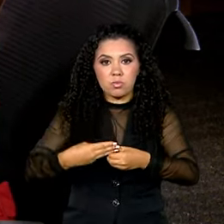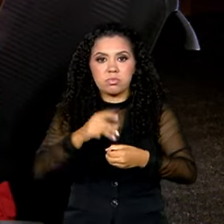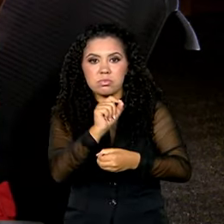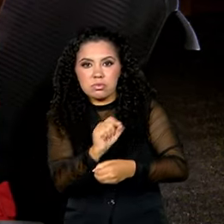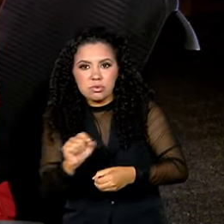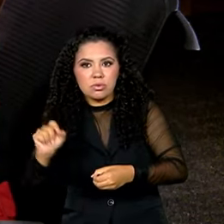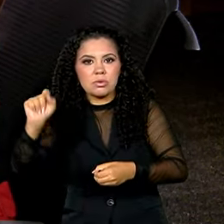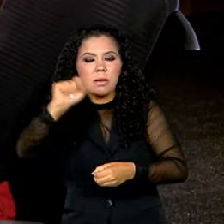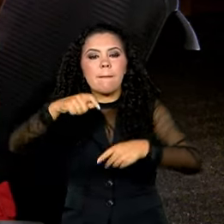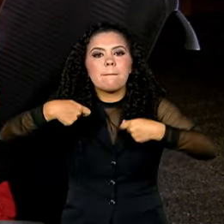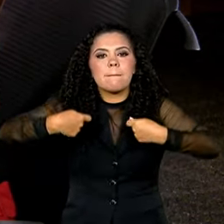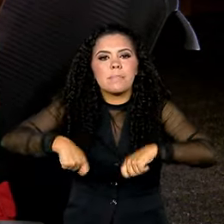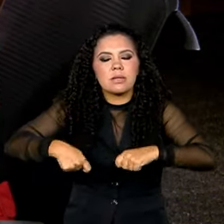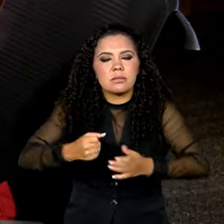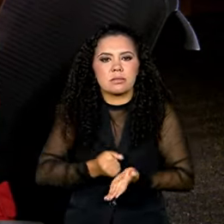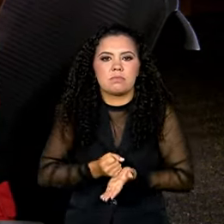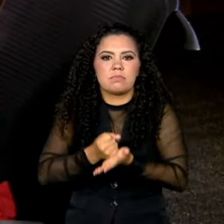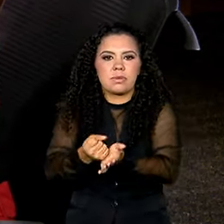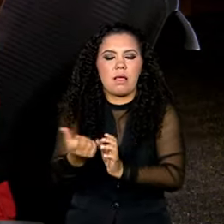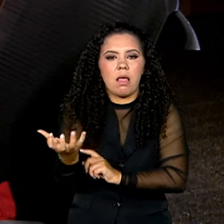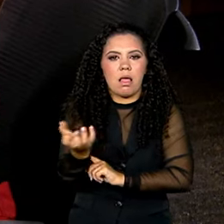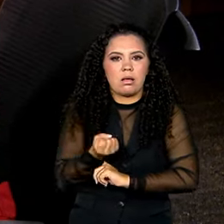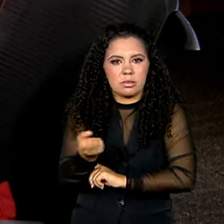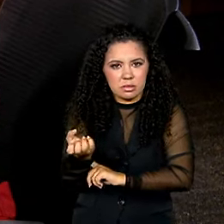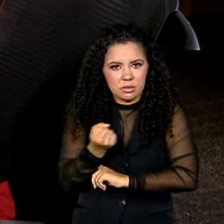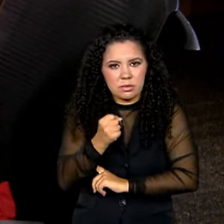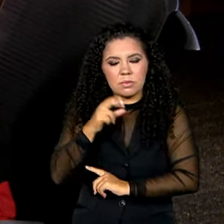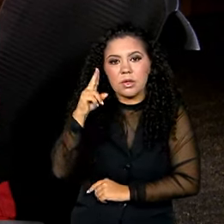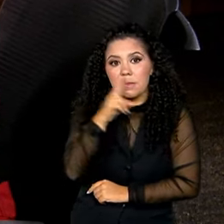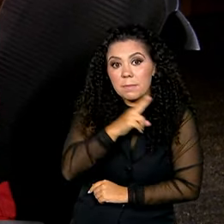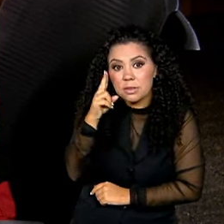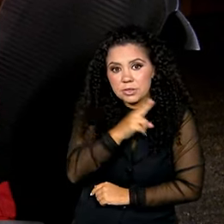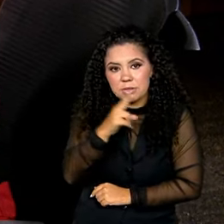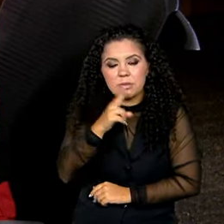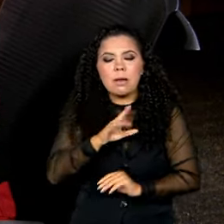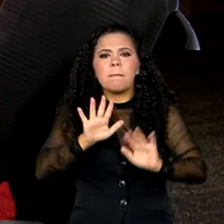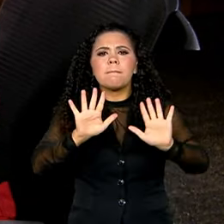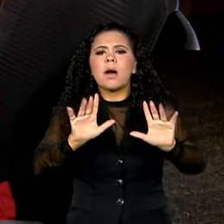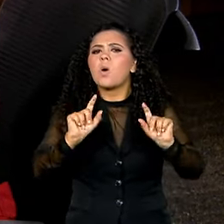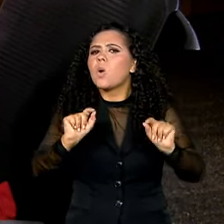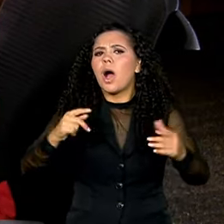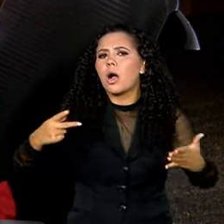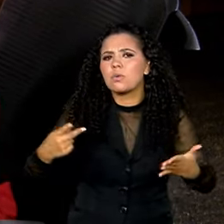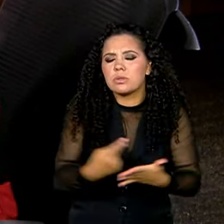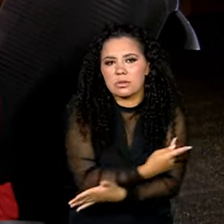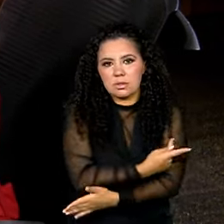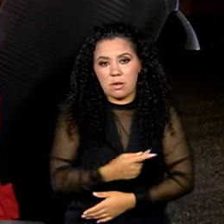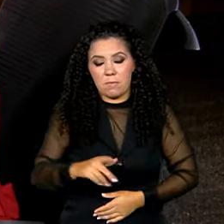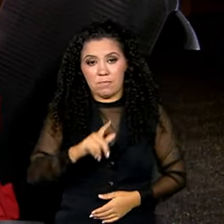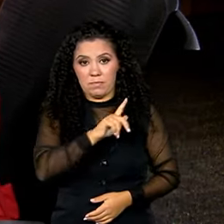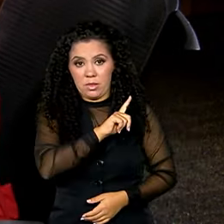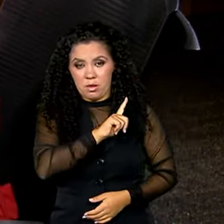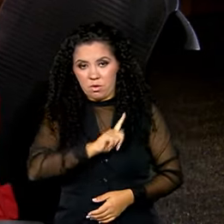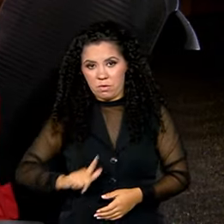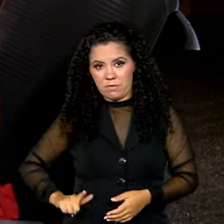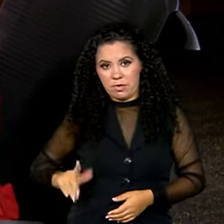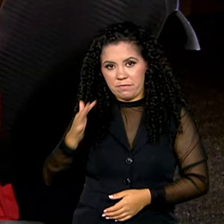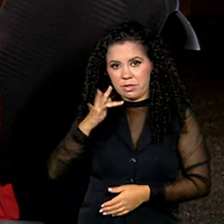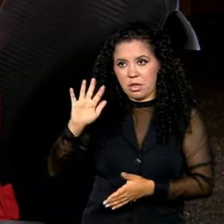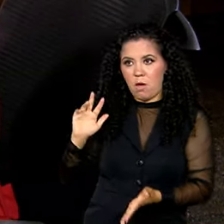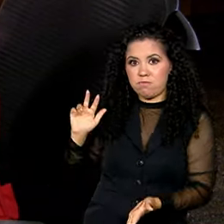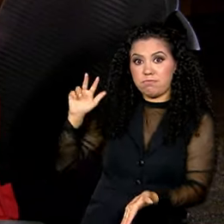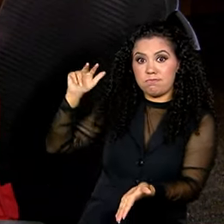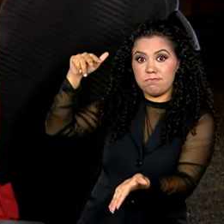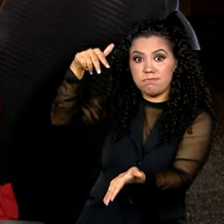Desenvolvimento Regional estarão atendidos pelo auxílio emergencial. O que é que aconteceu? Quando o governo foi ao Amazonas, naquele primeiro momento em que a